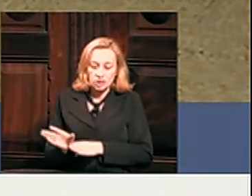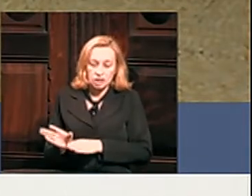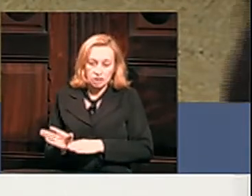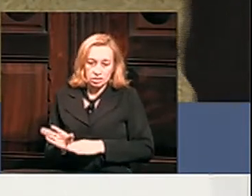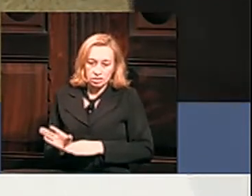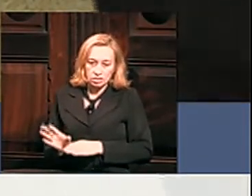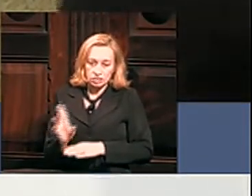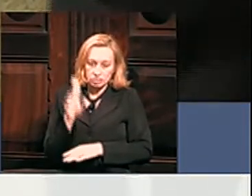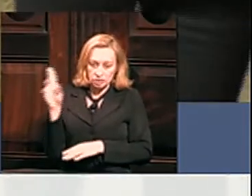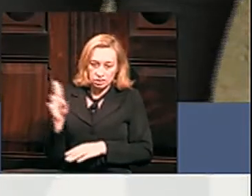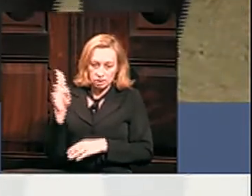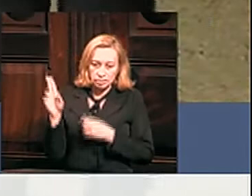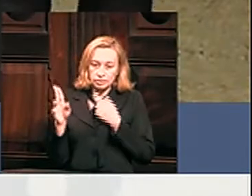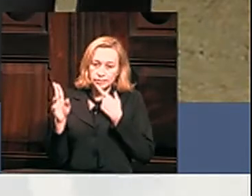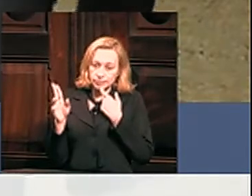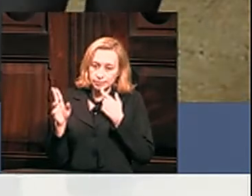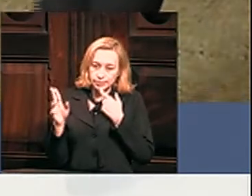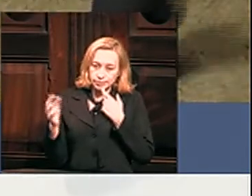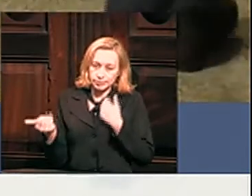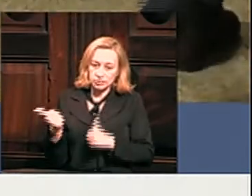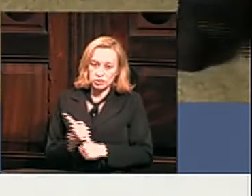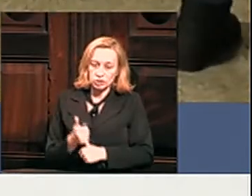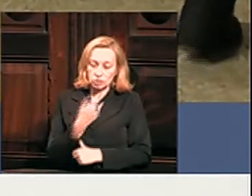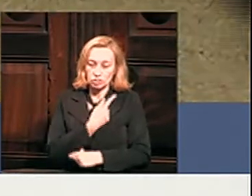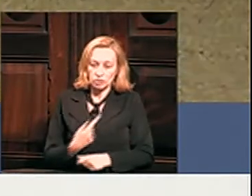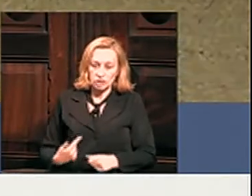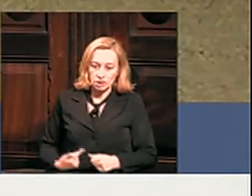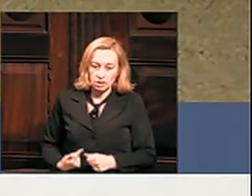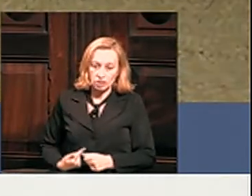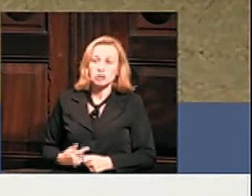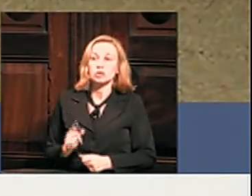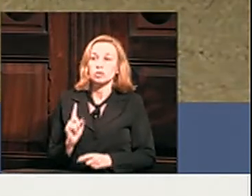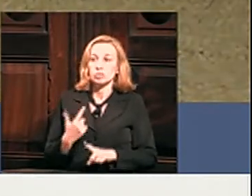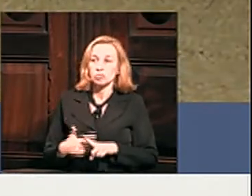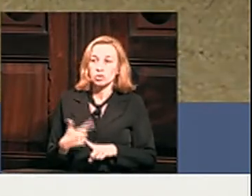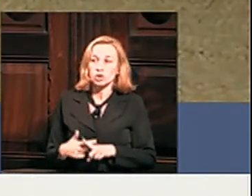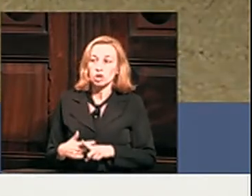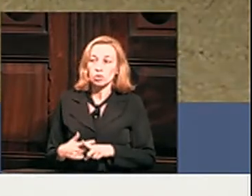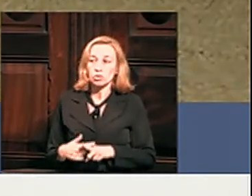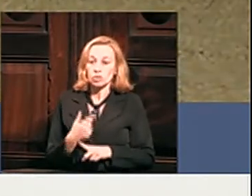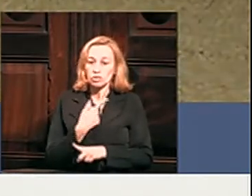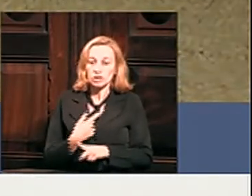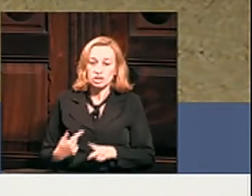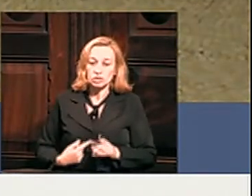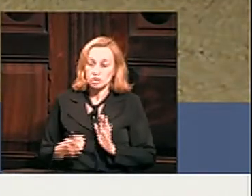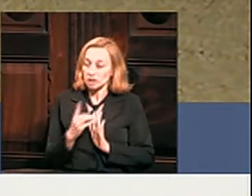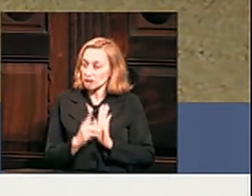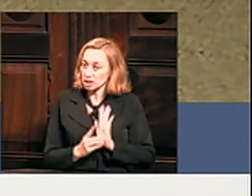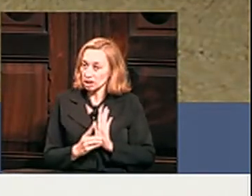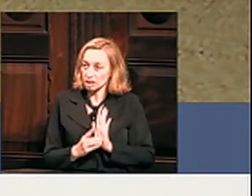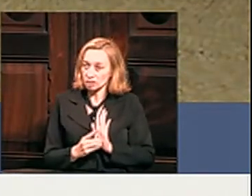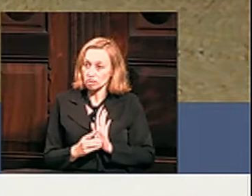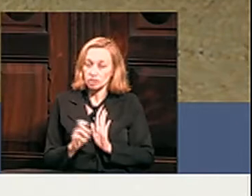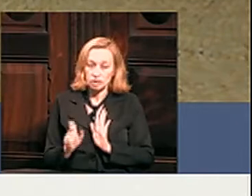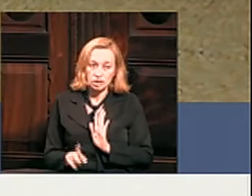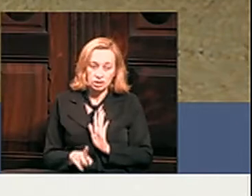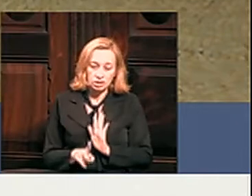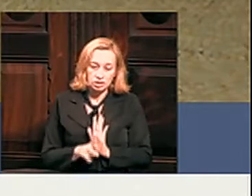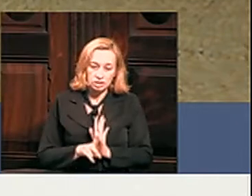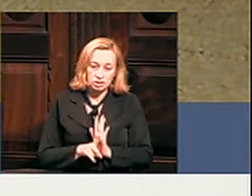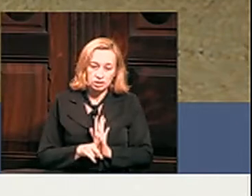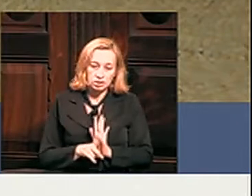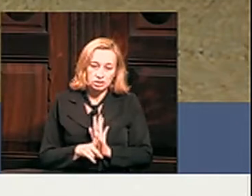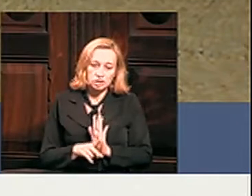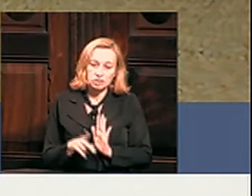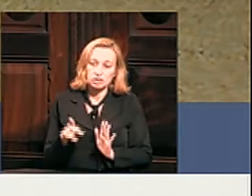lei, passa agora a substituir o governador, que era decreto do governador, o dispositivo que fixava as regras